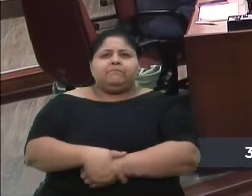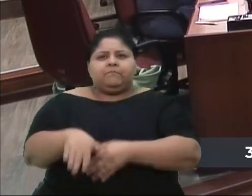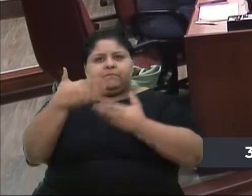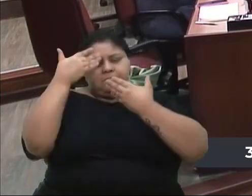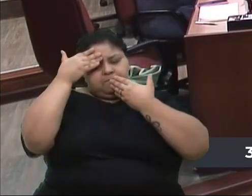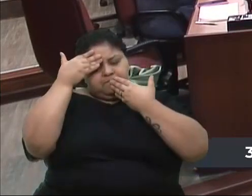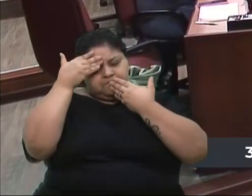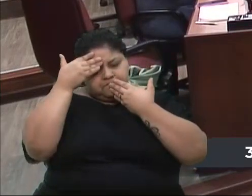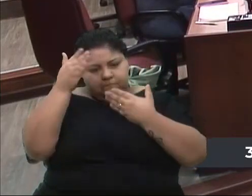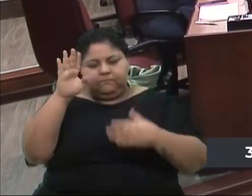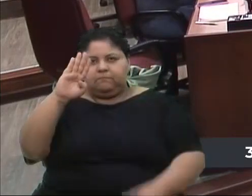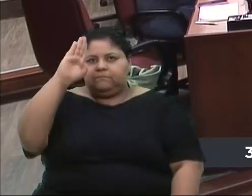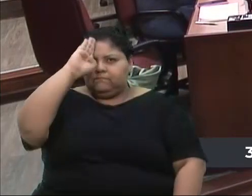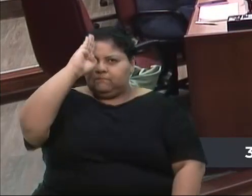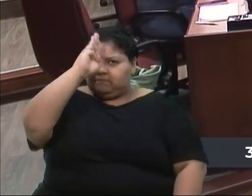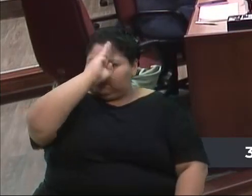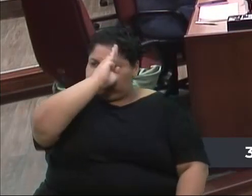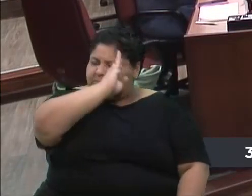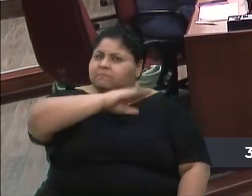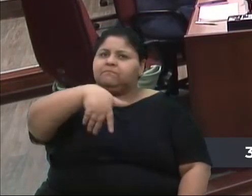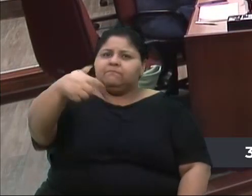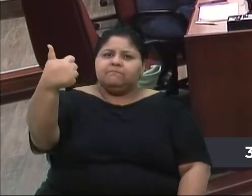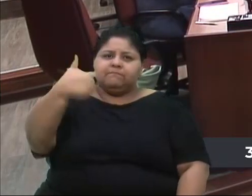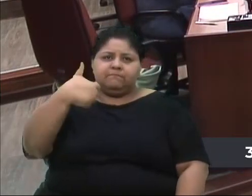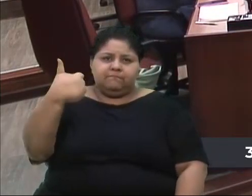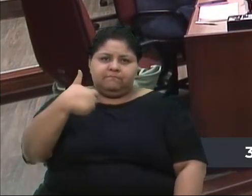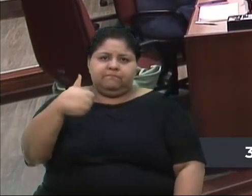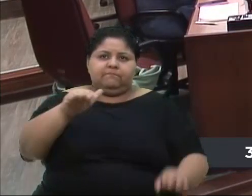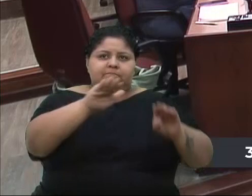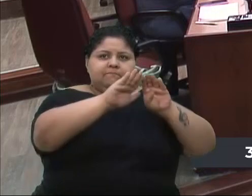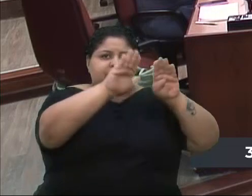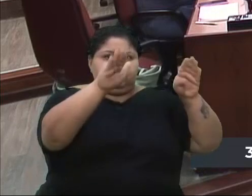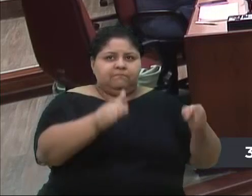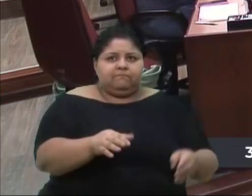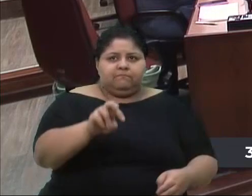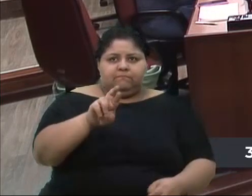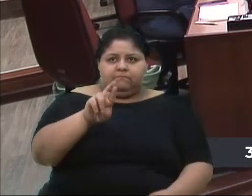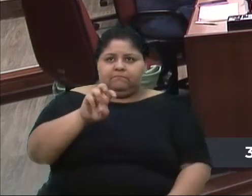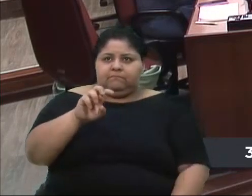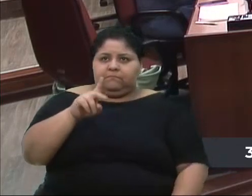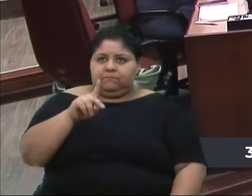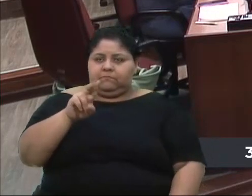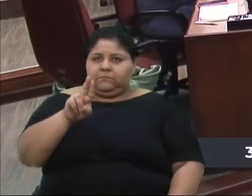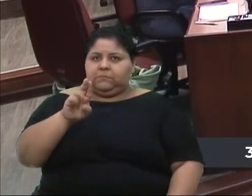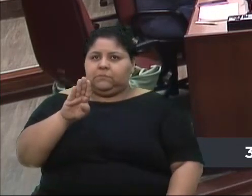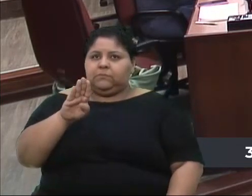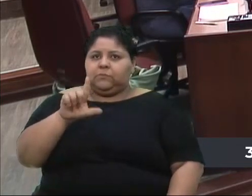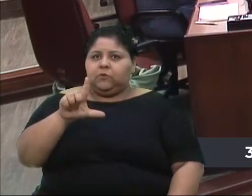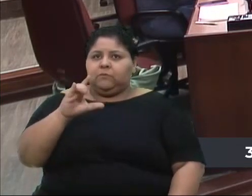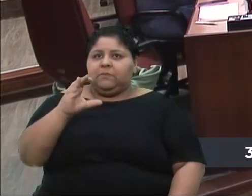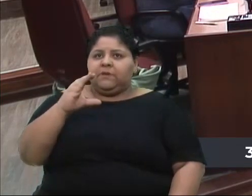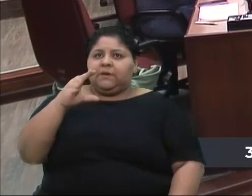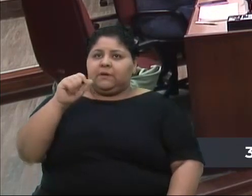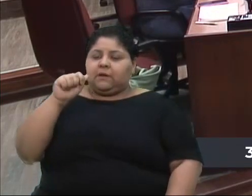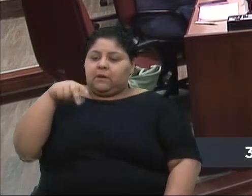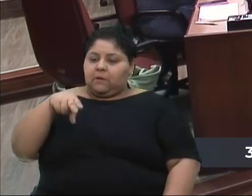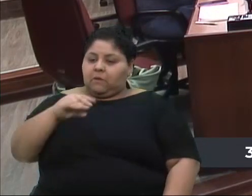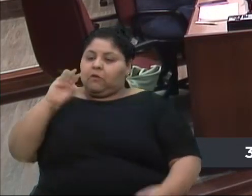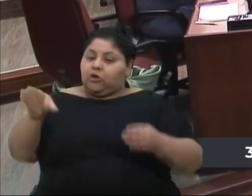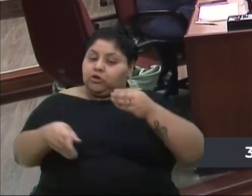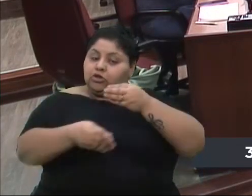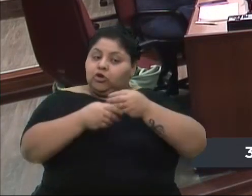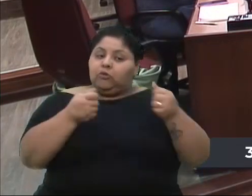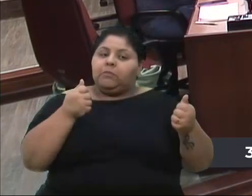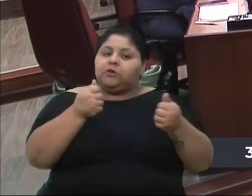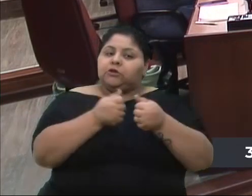vereador Bressan. Primeiramente, a bancada do Republicano se soma juntamente com o senhor. As nossas